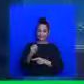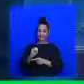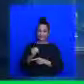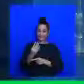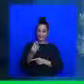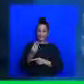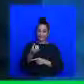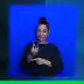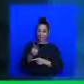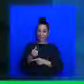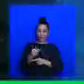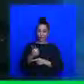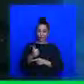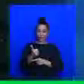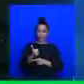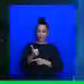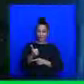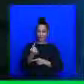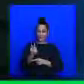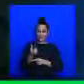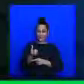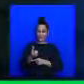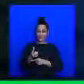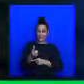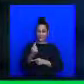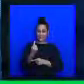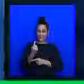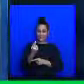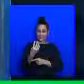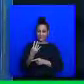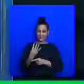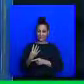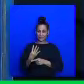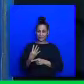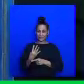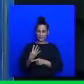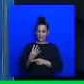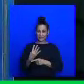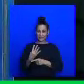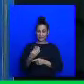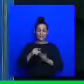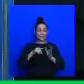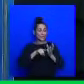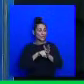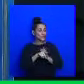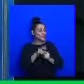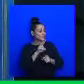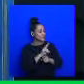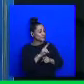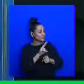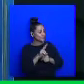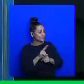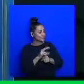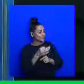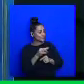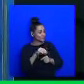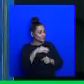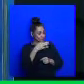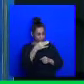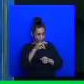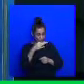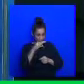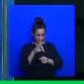30, 46, 11, 16 e 14. E eu pergunto para as nossas auditoras,